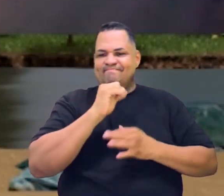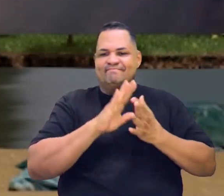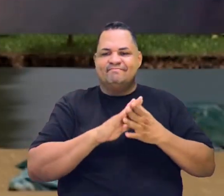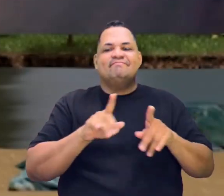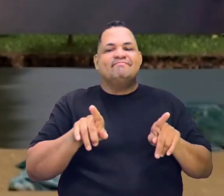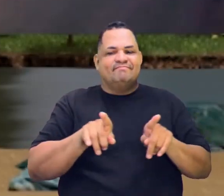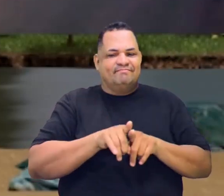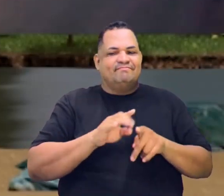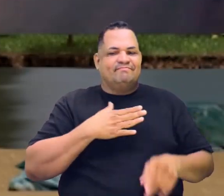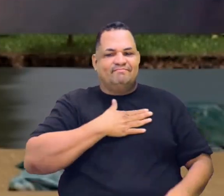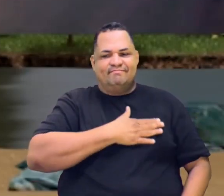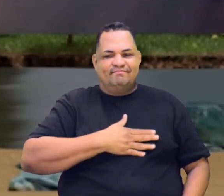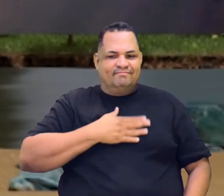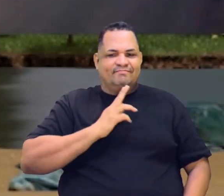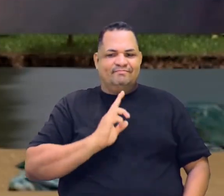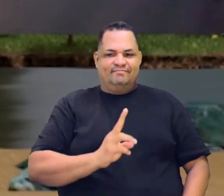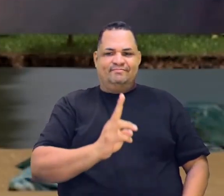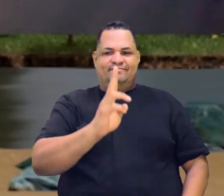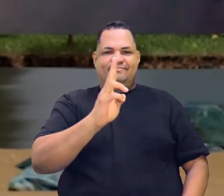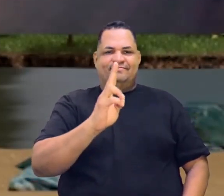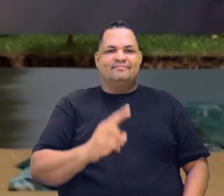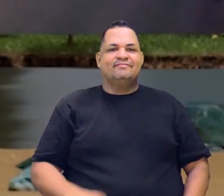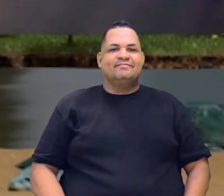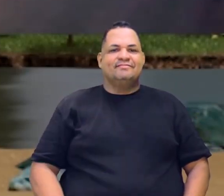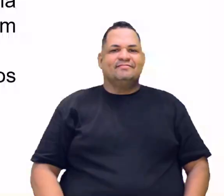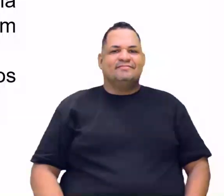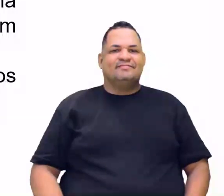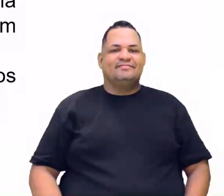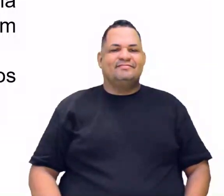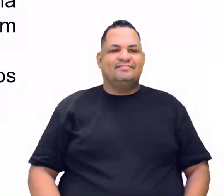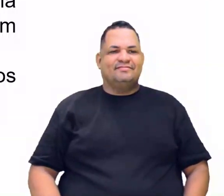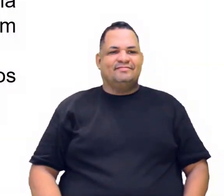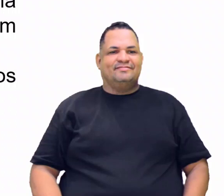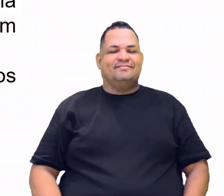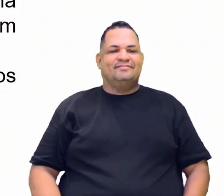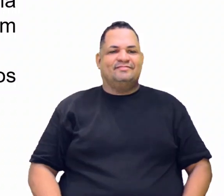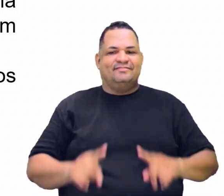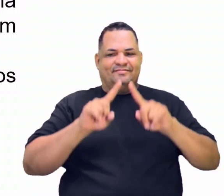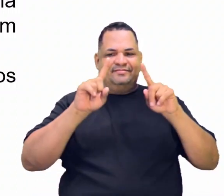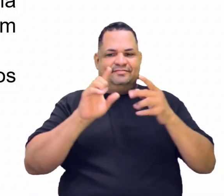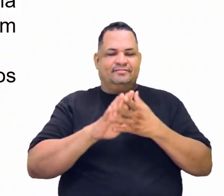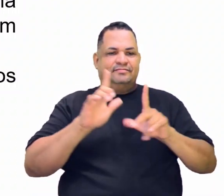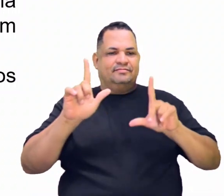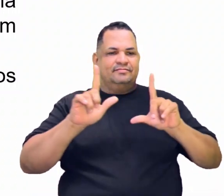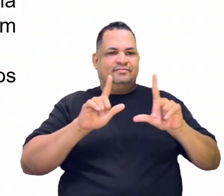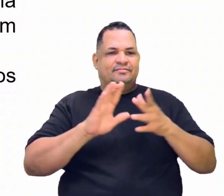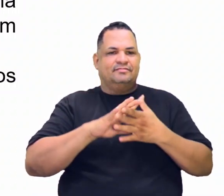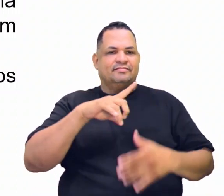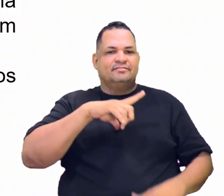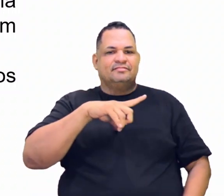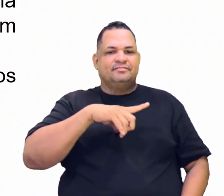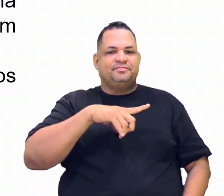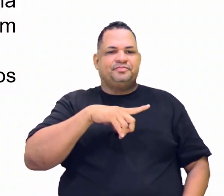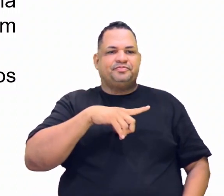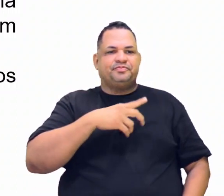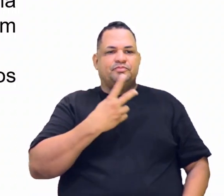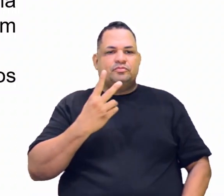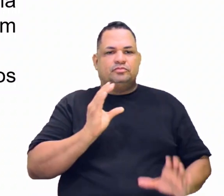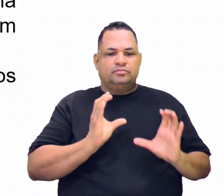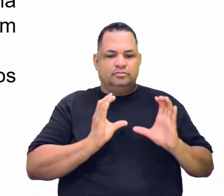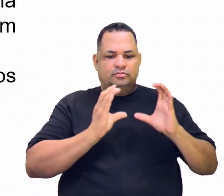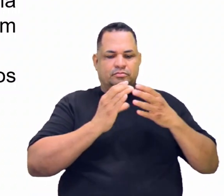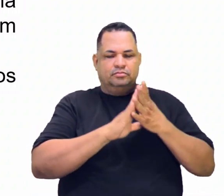é, eu também gostei. Vamos seguir. Seguindo aí, então, aí ó, no quadro nós temos 2